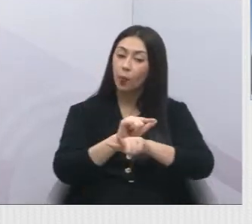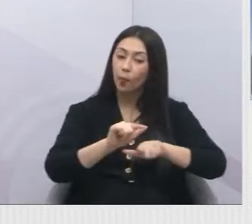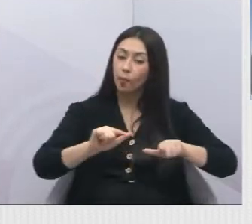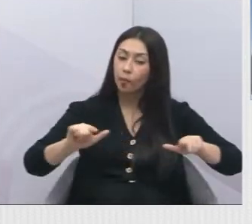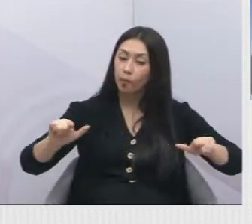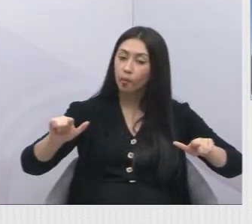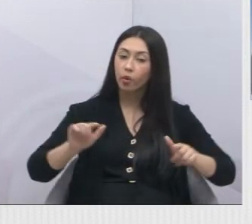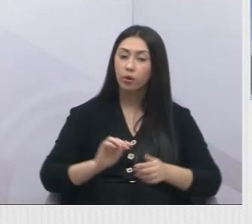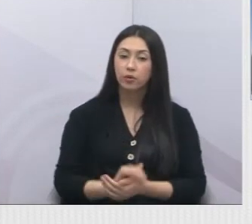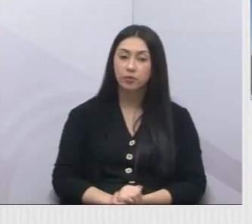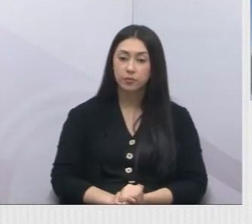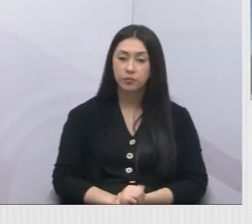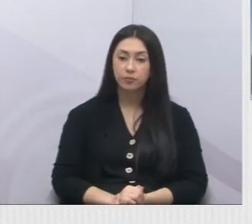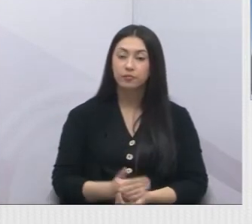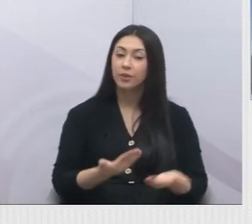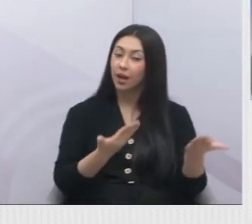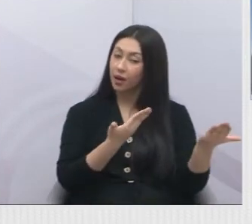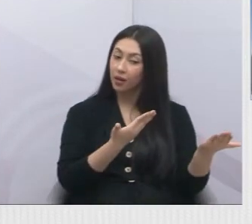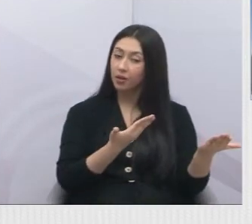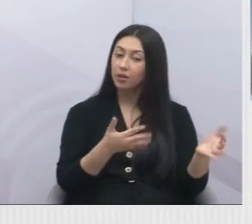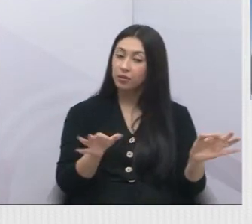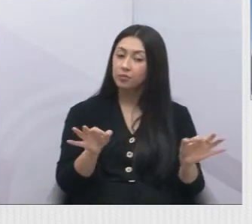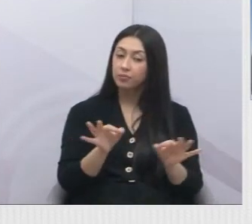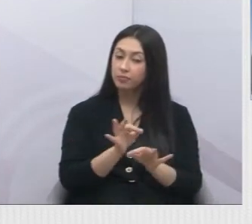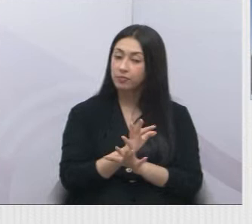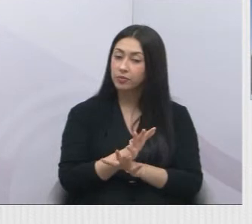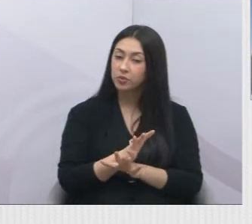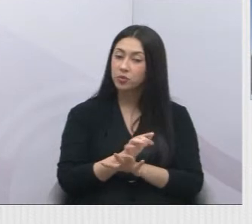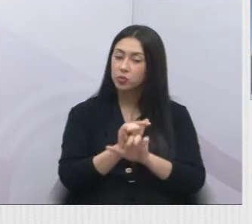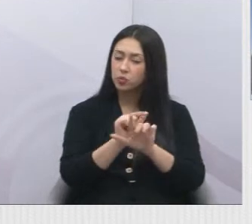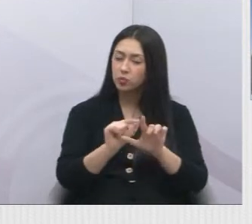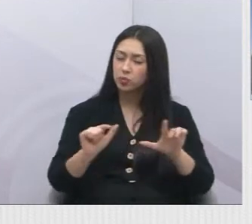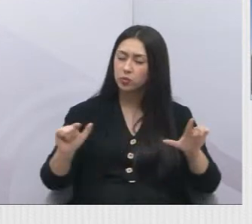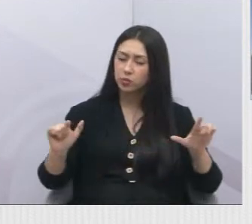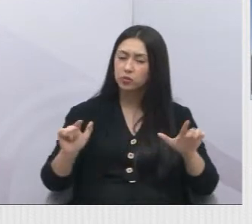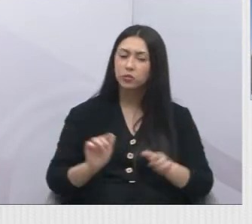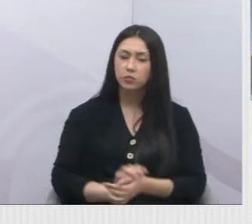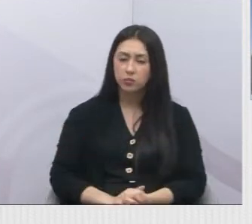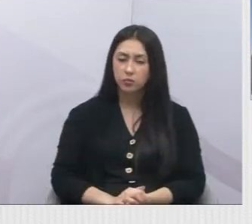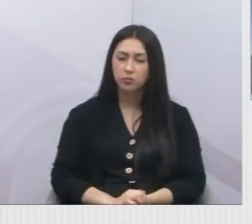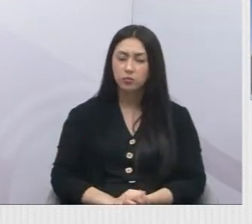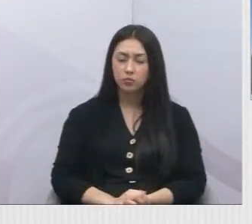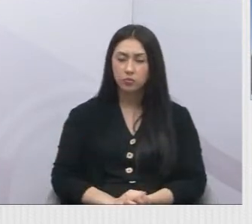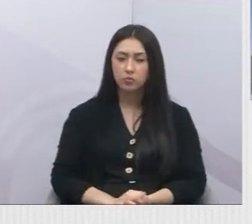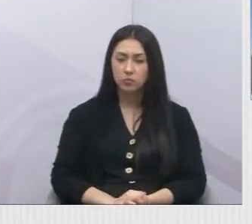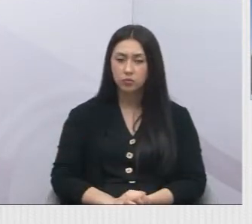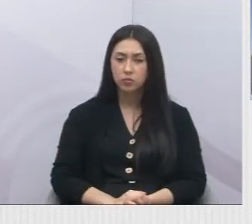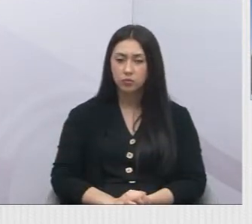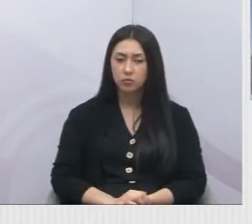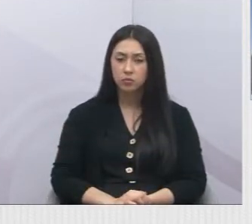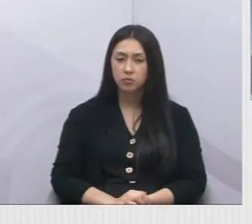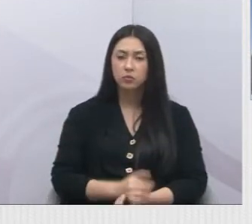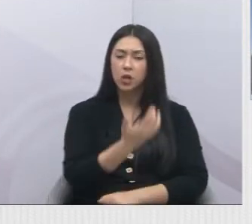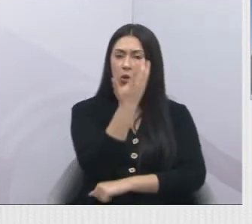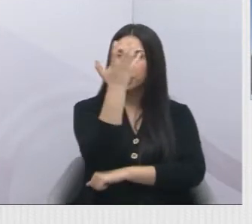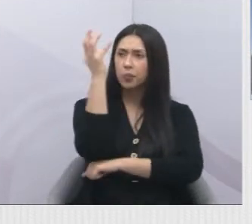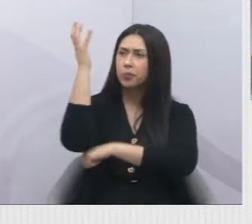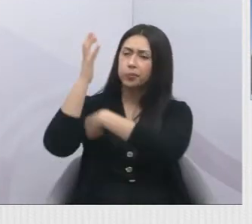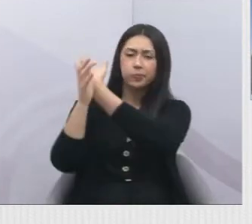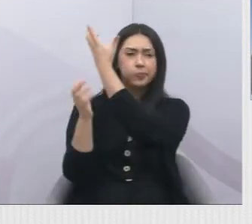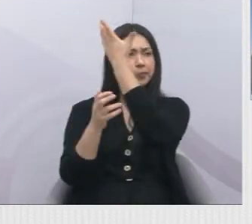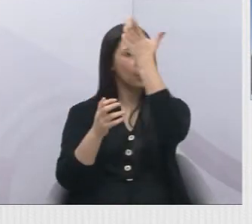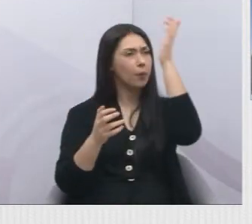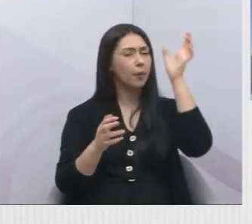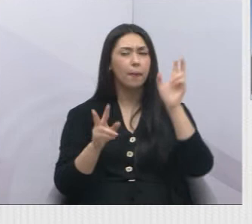próxima. Ali era o antes, agora depois, ficou todo dia limpinha. Está toda bem arborizada,